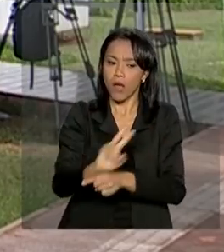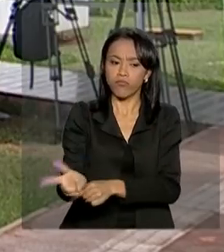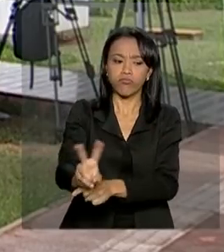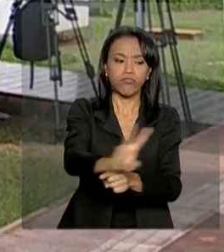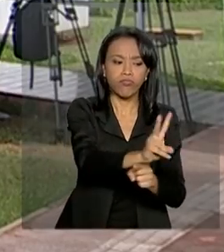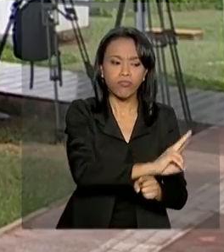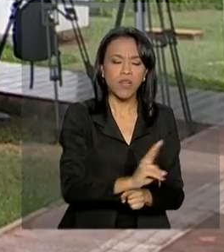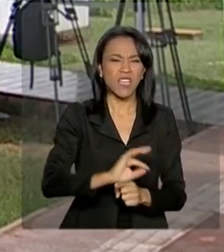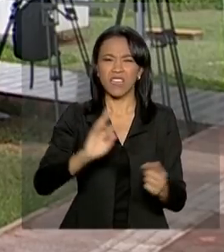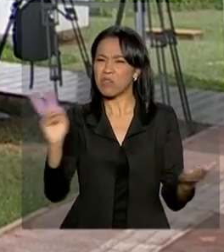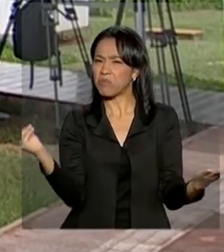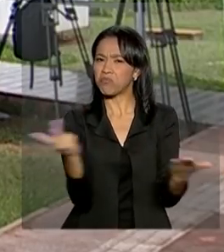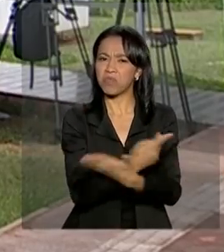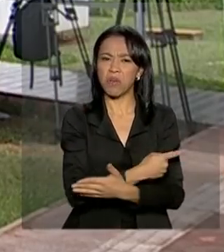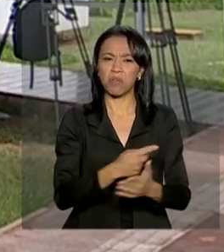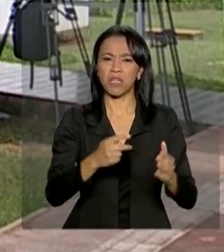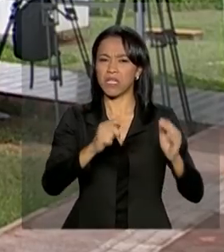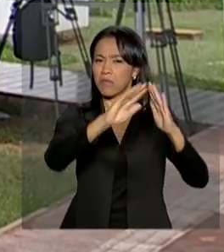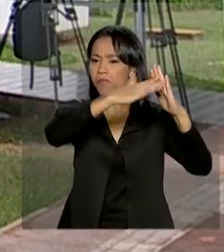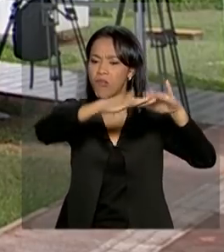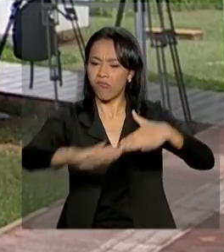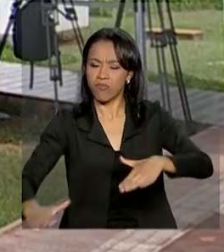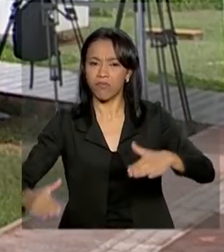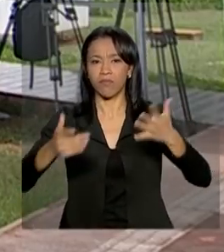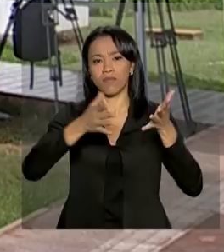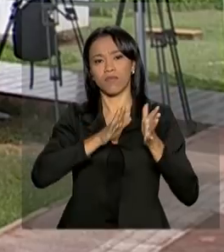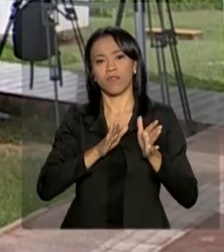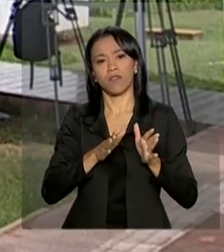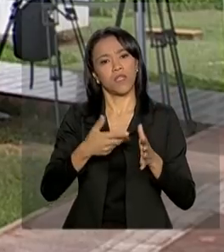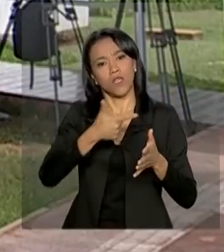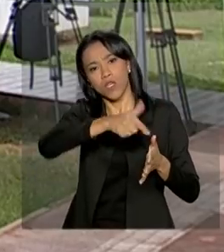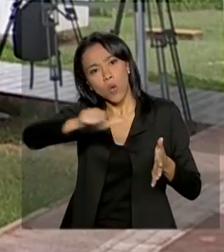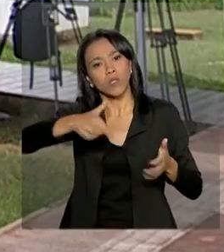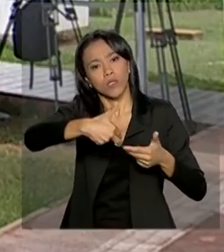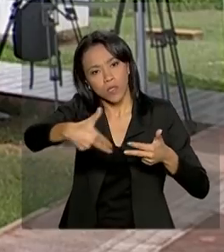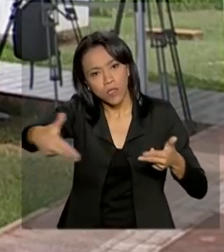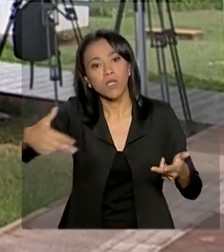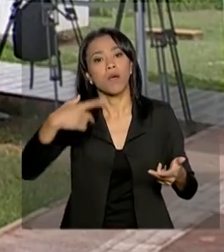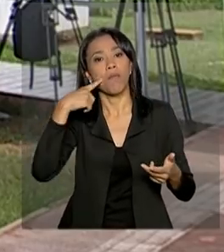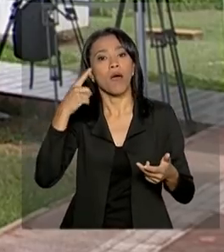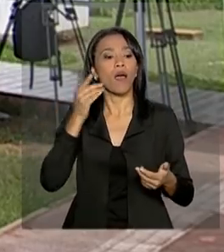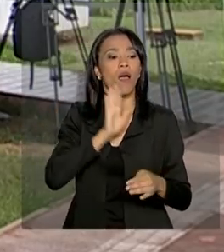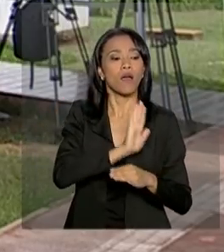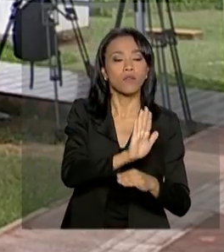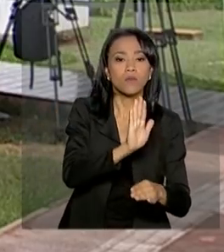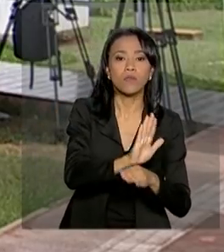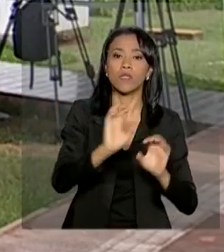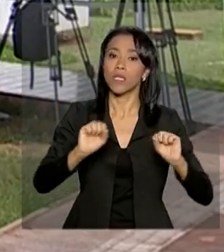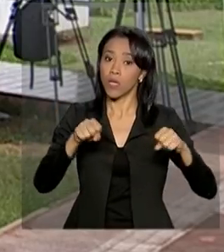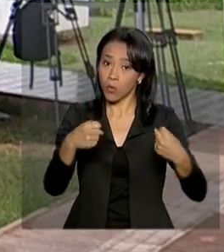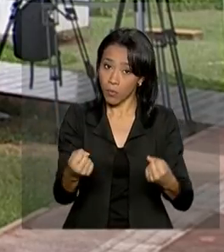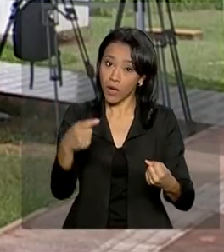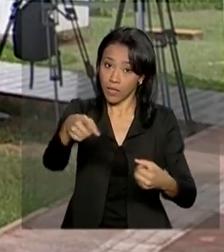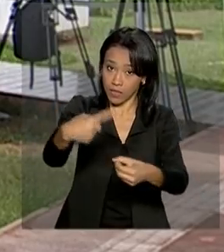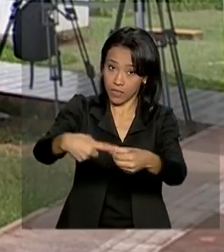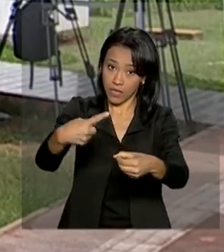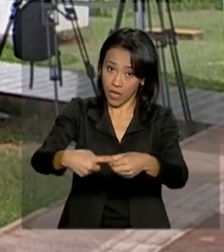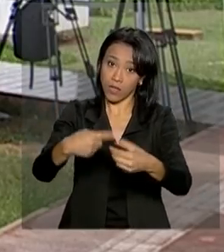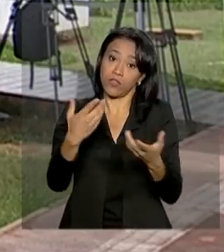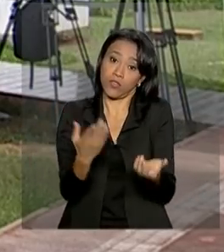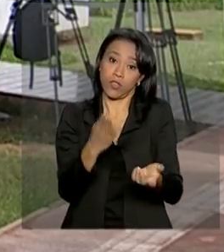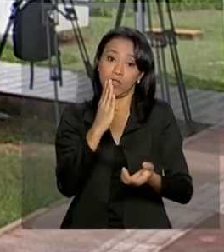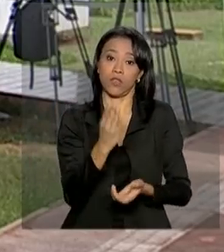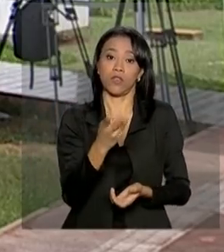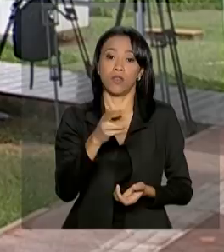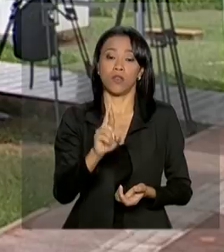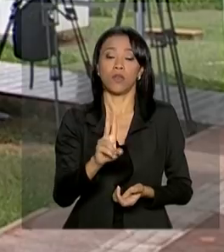desastres para acompanhar e fiscalizar aí atividades de socorro e recuperação em Brumadinho. Participam da